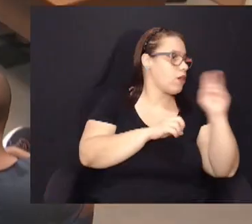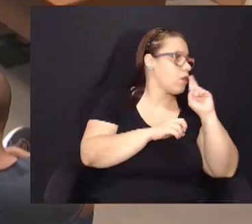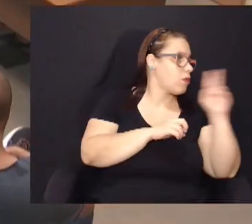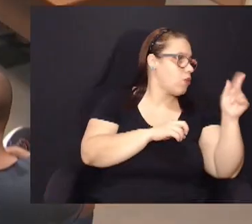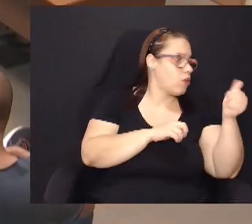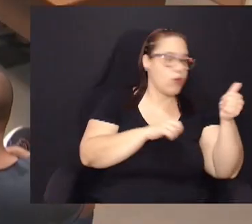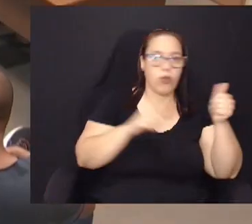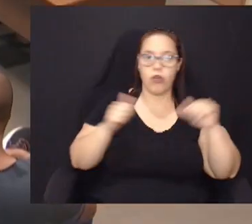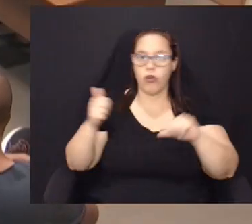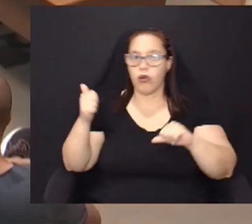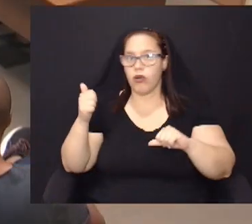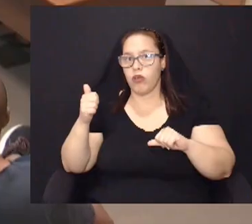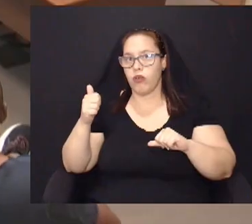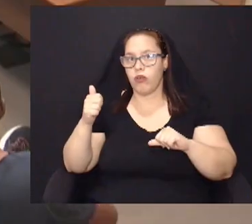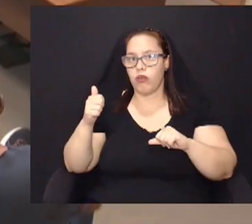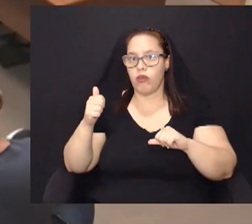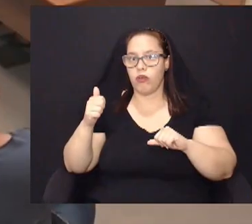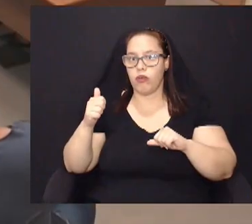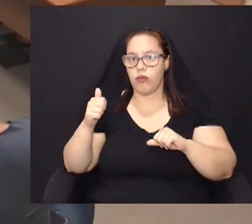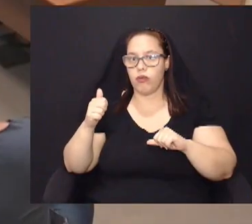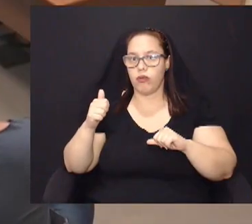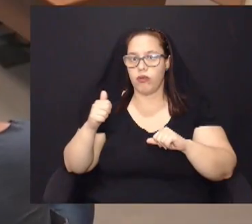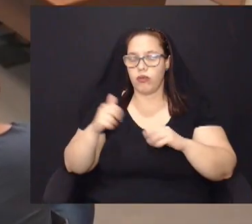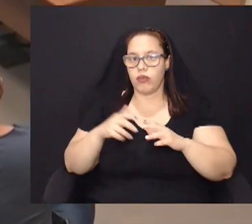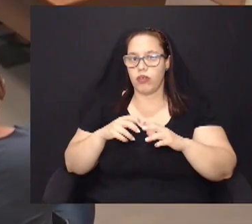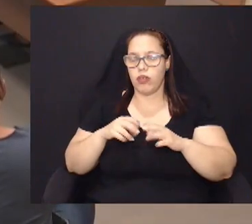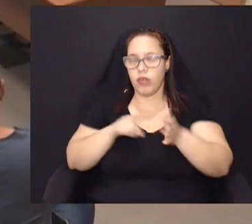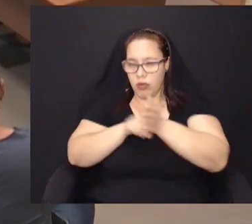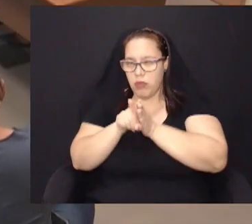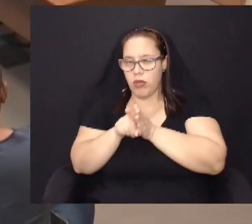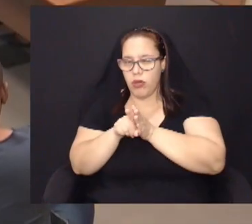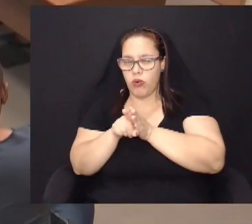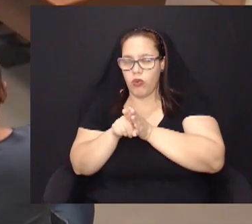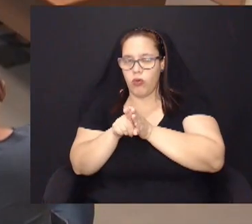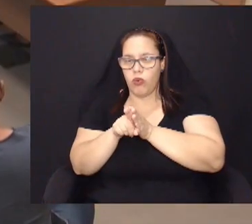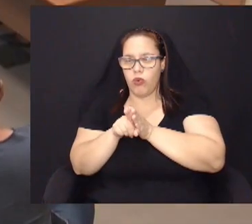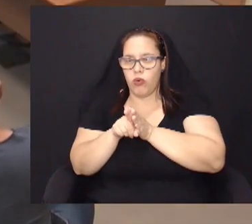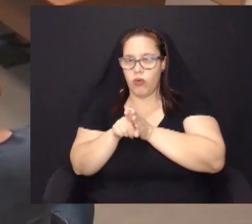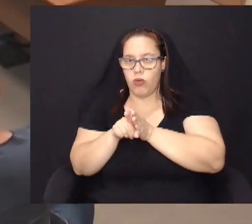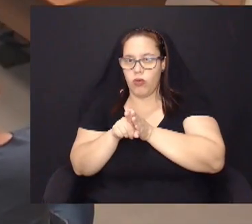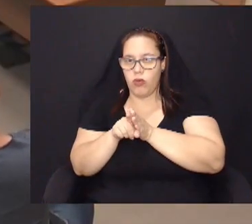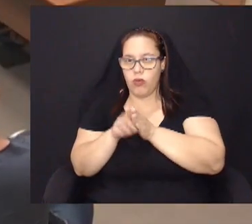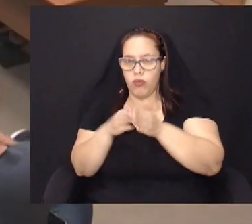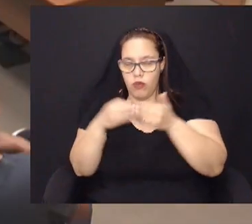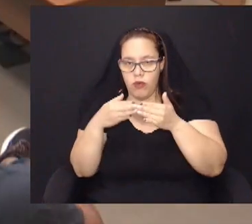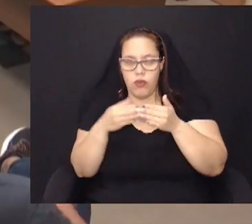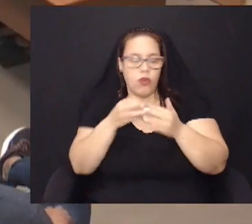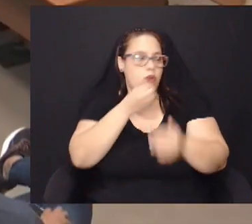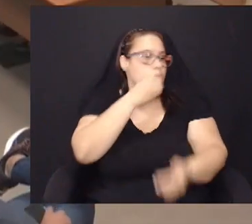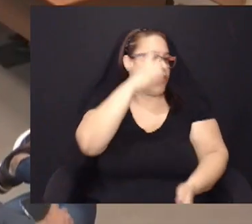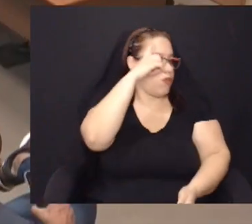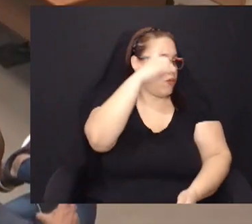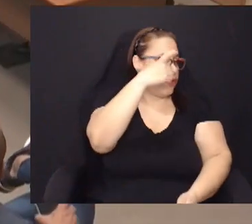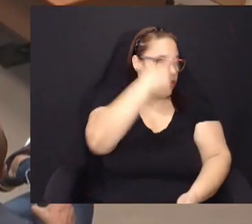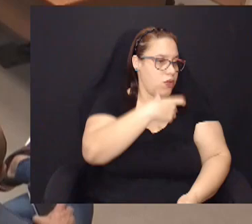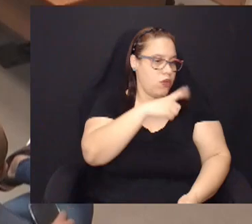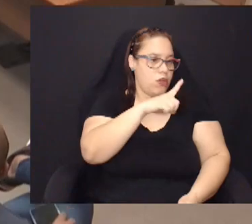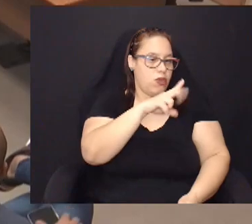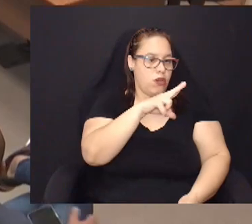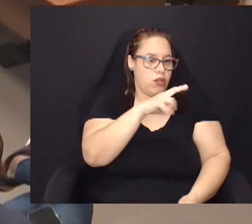Quem? Acho que eu ia fazer a mesma pergunta ou não? Por favor, então. Bom dia, sou o Lucas do Green